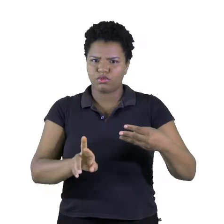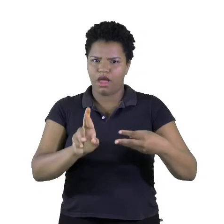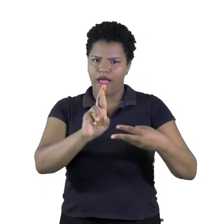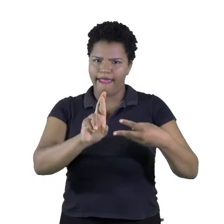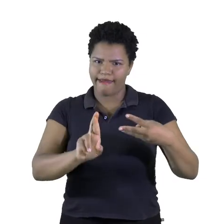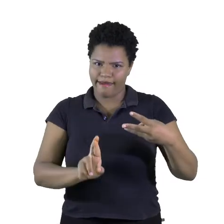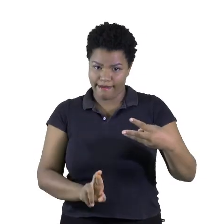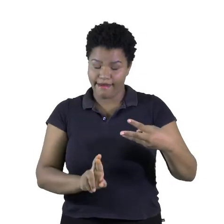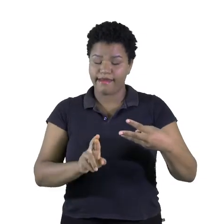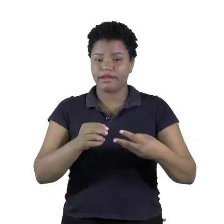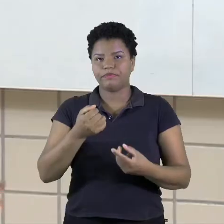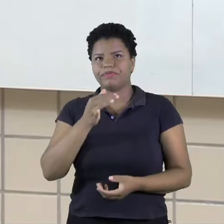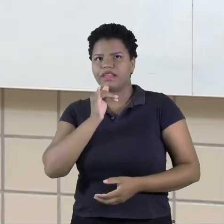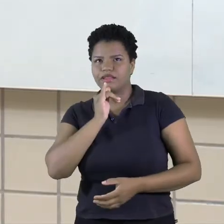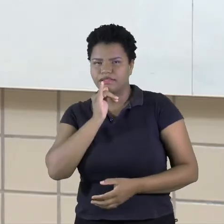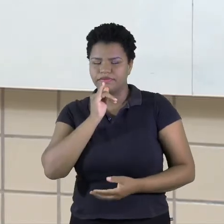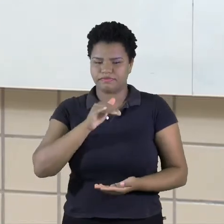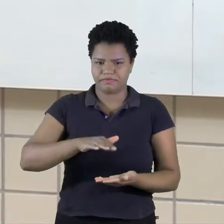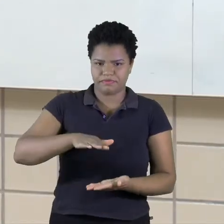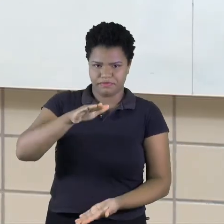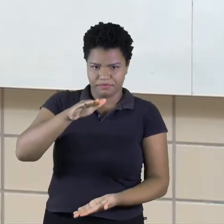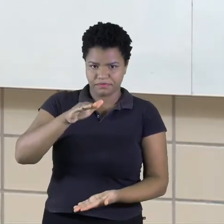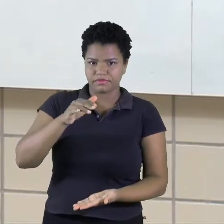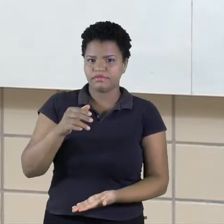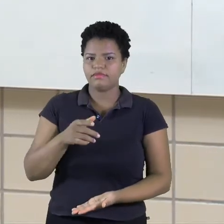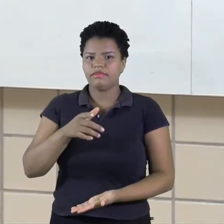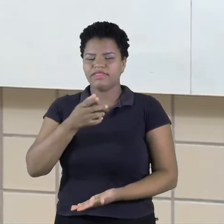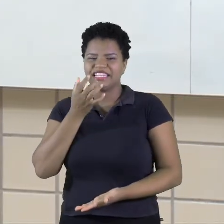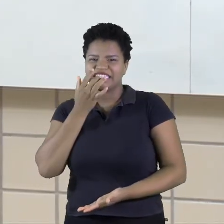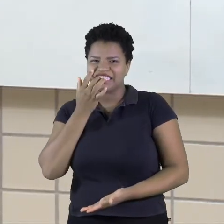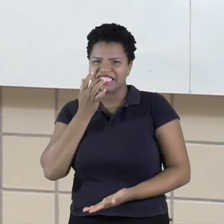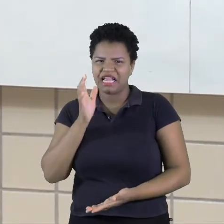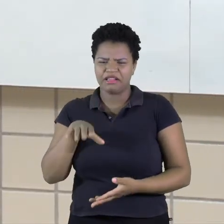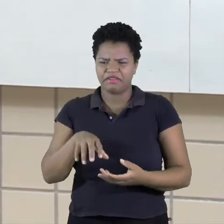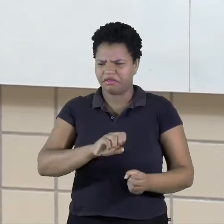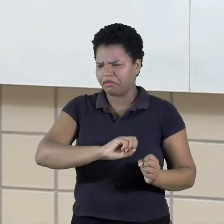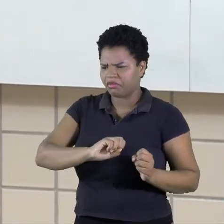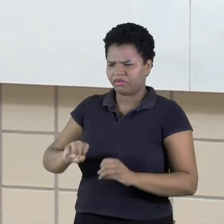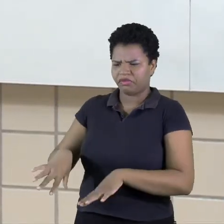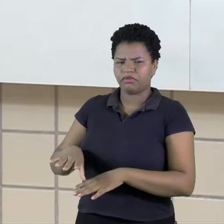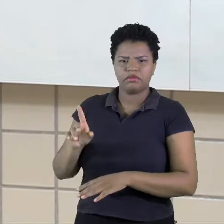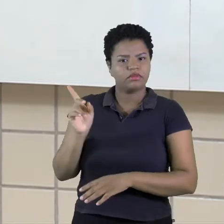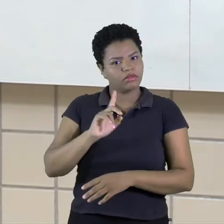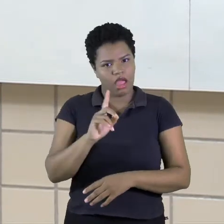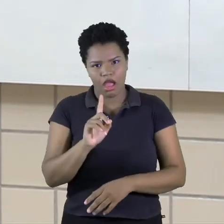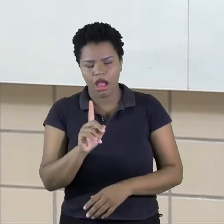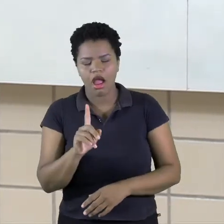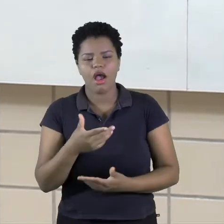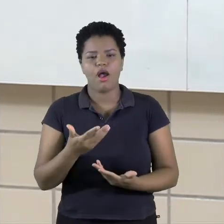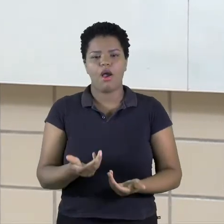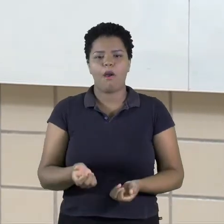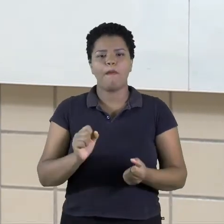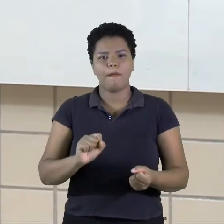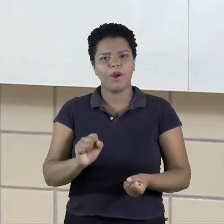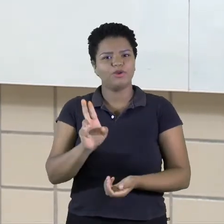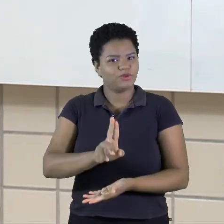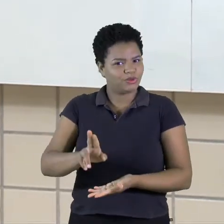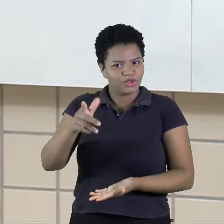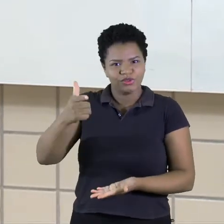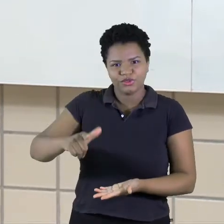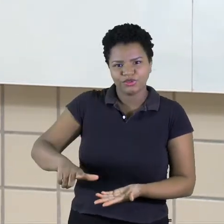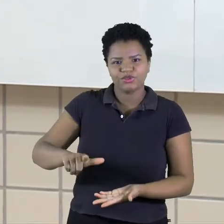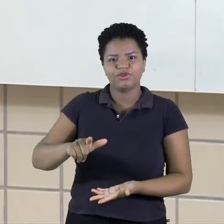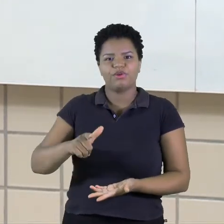garrafa d'água, uma garrafa de refrigerante que a gente compra, a gente não precisa jogar fora não. A gente pega aquela garrafa, reutiliza ela, faz ela